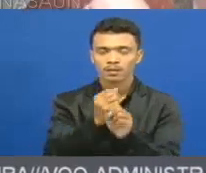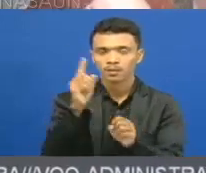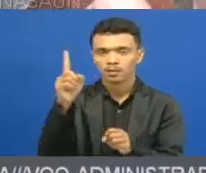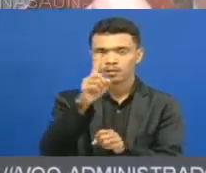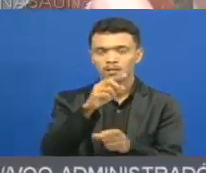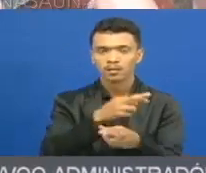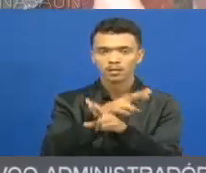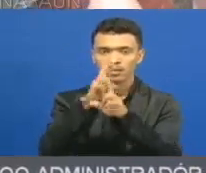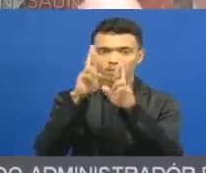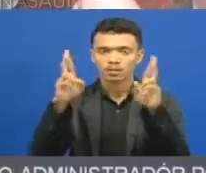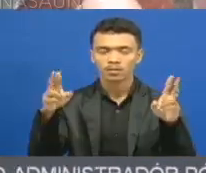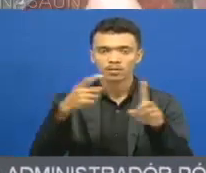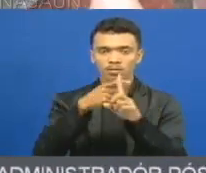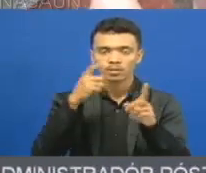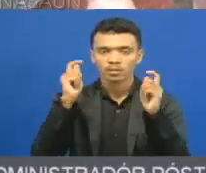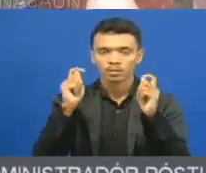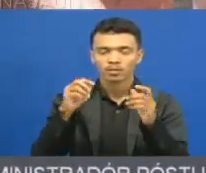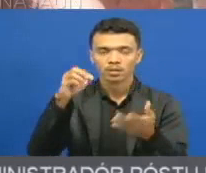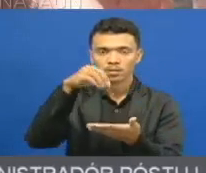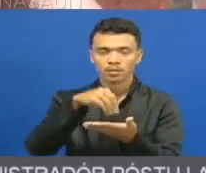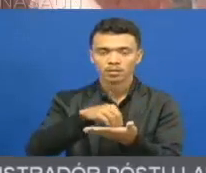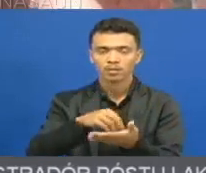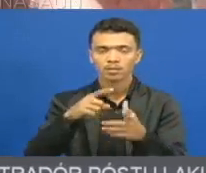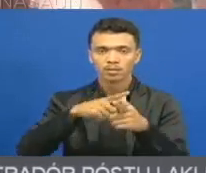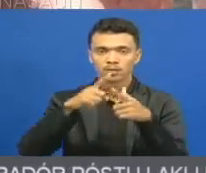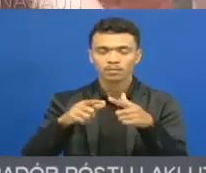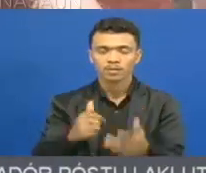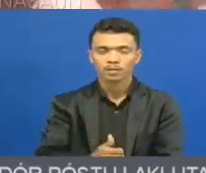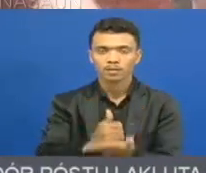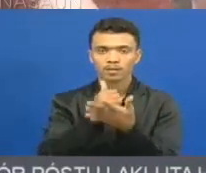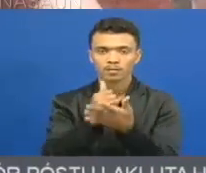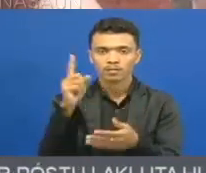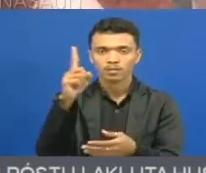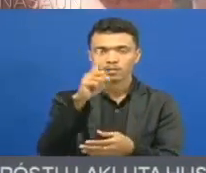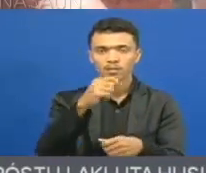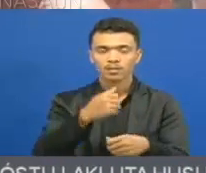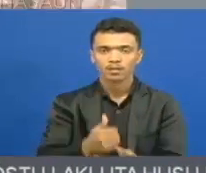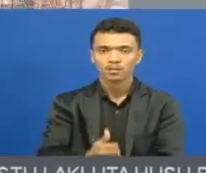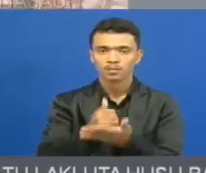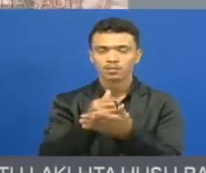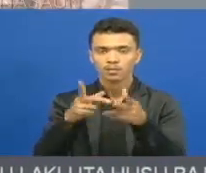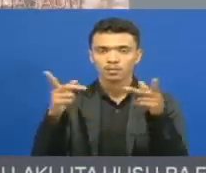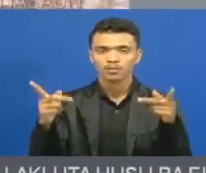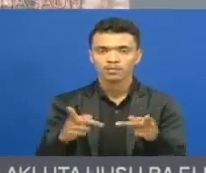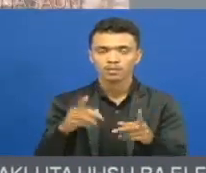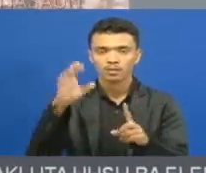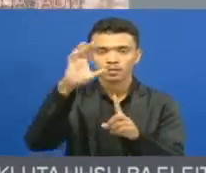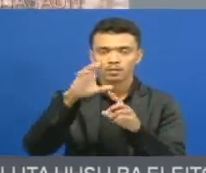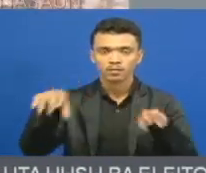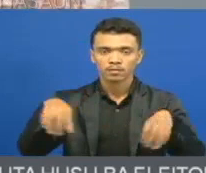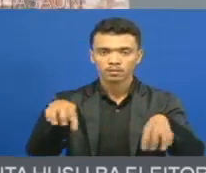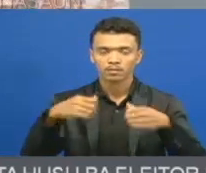é esse screening, né? Mas ele se passa a falo para malo, depois tratamento, condição, e ele a Nia. Sefi Servisu Saudi